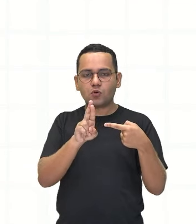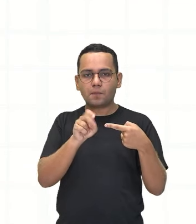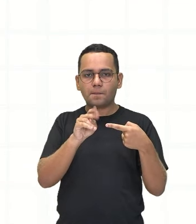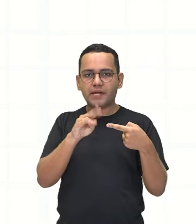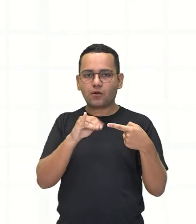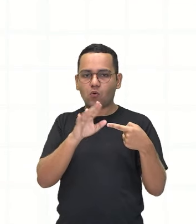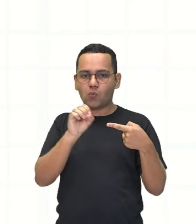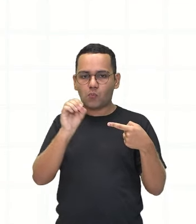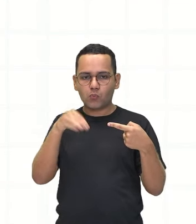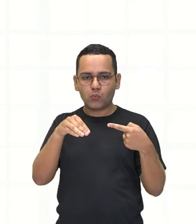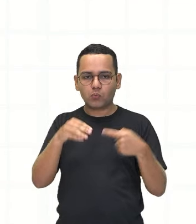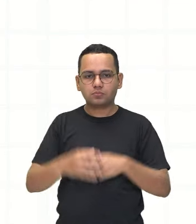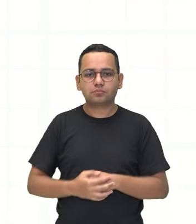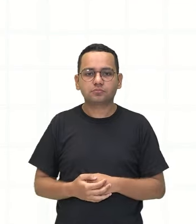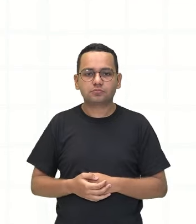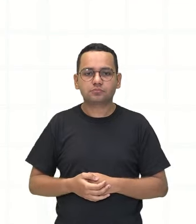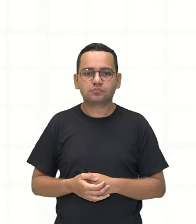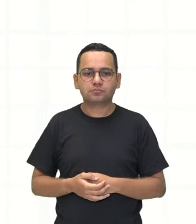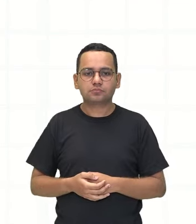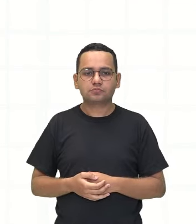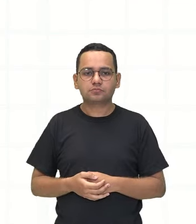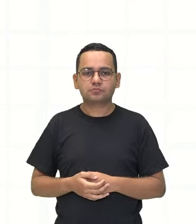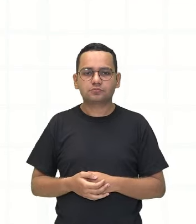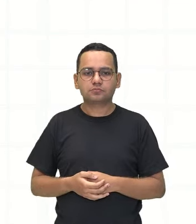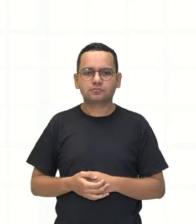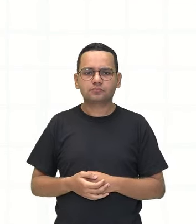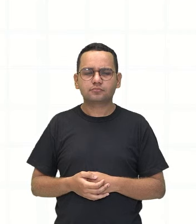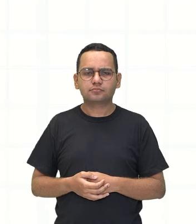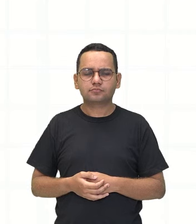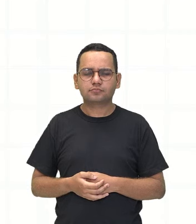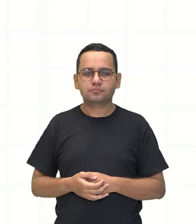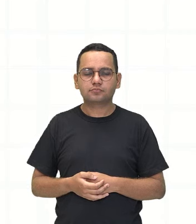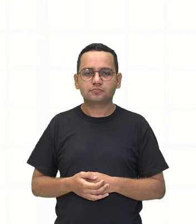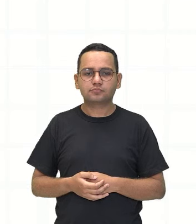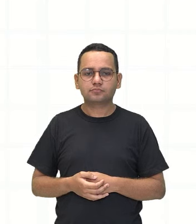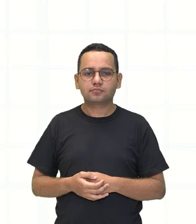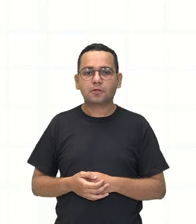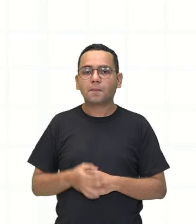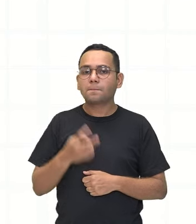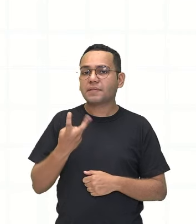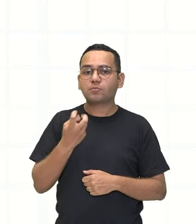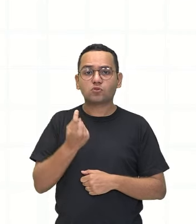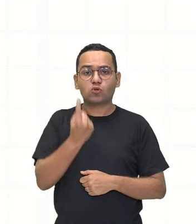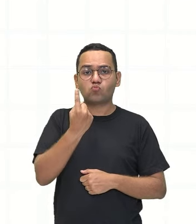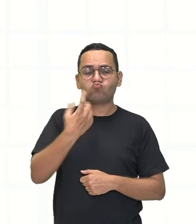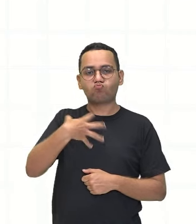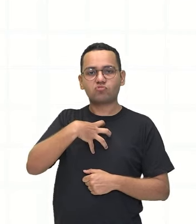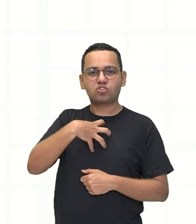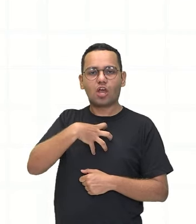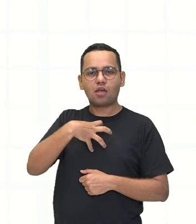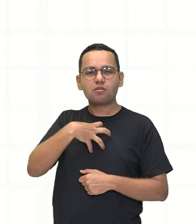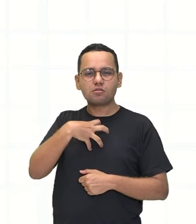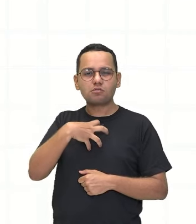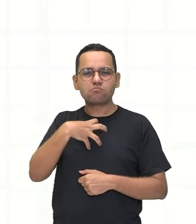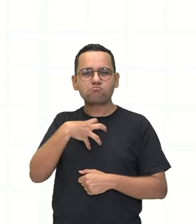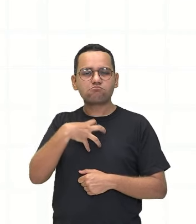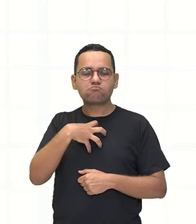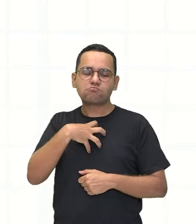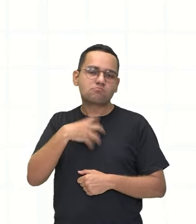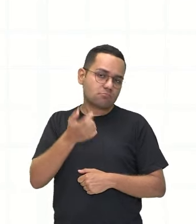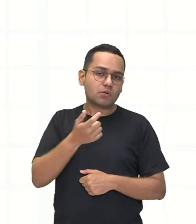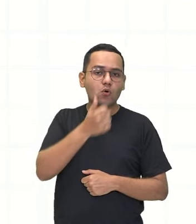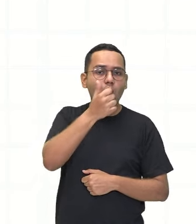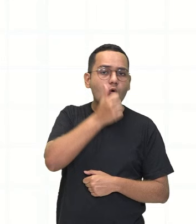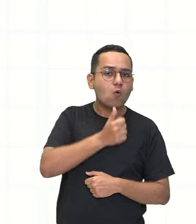sobrecomum. Observe que aqui ele vai ter apenas uma forma para designar tanto o